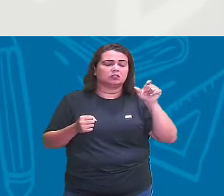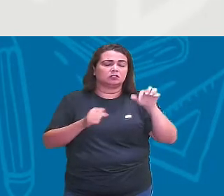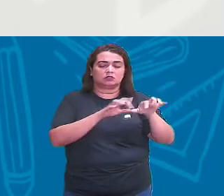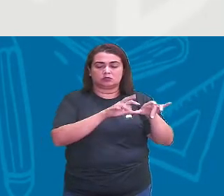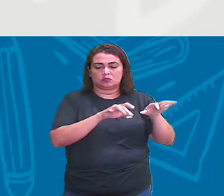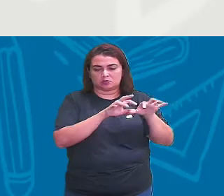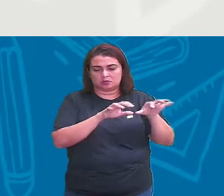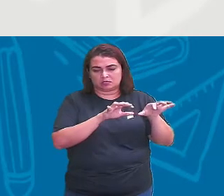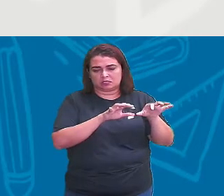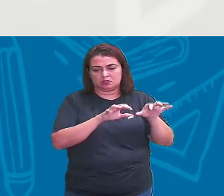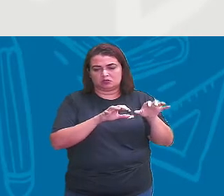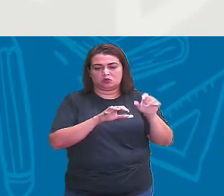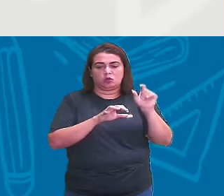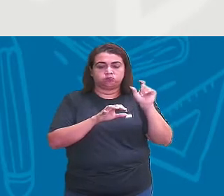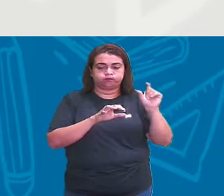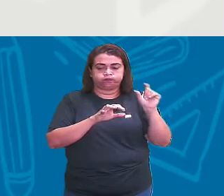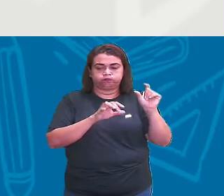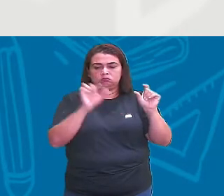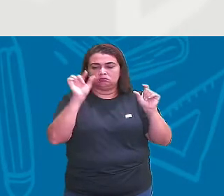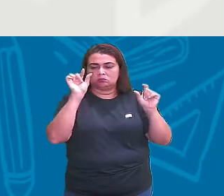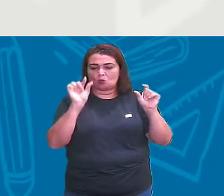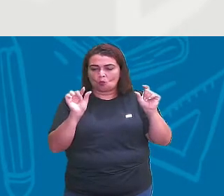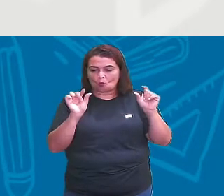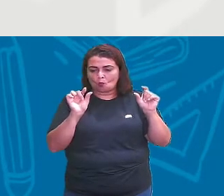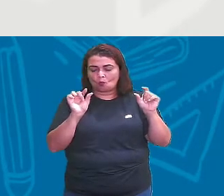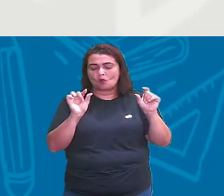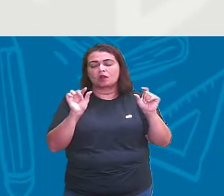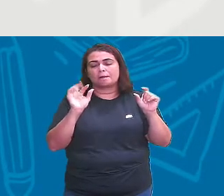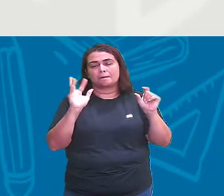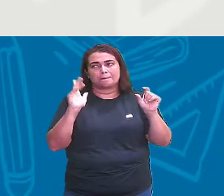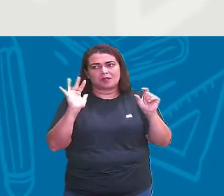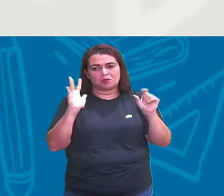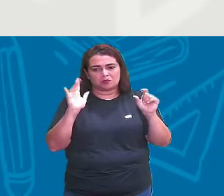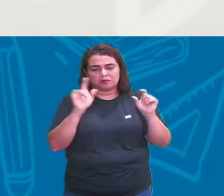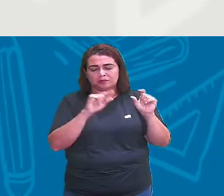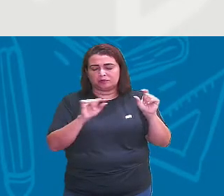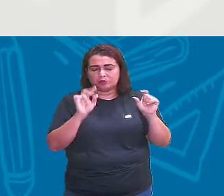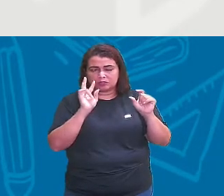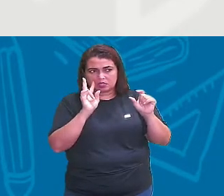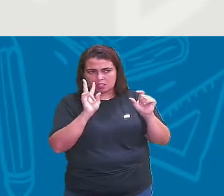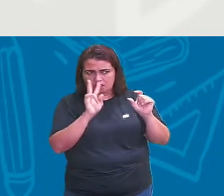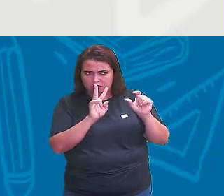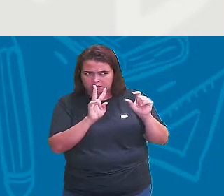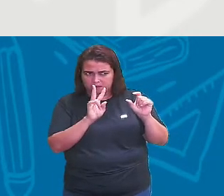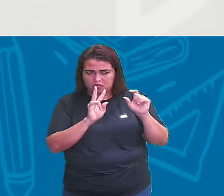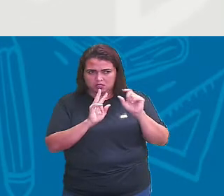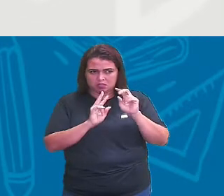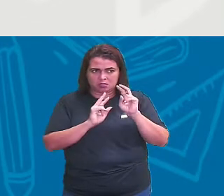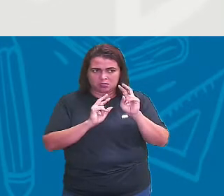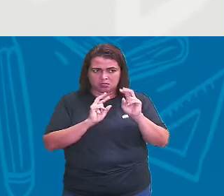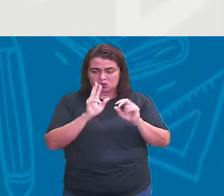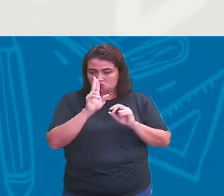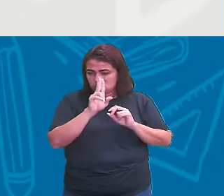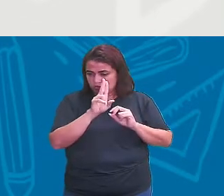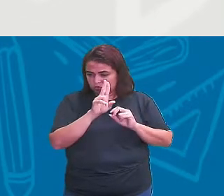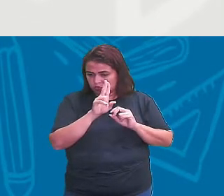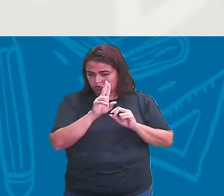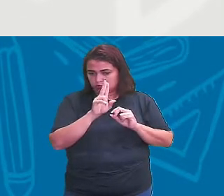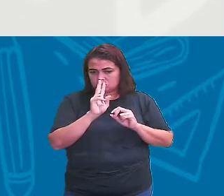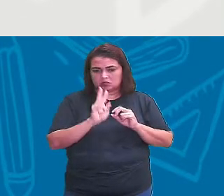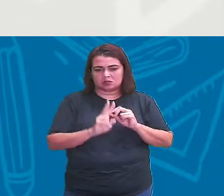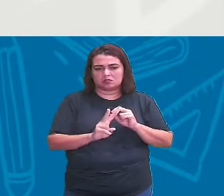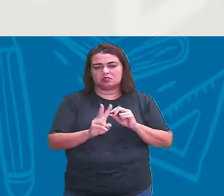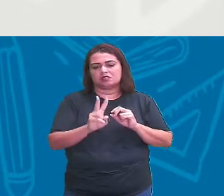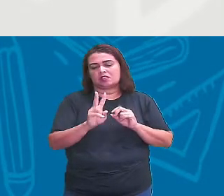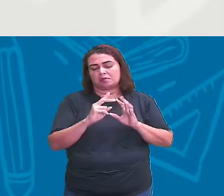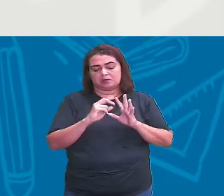Então, a letra U são essas quatro aí. Todas as vezes que você encontrar alguma letra U, elas vão estar em